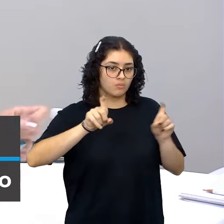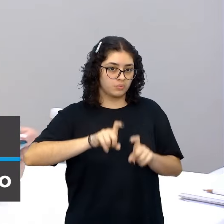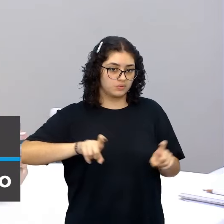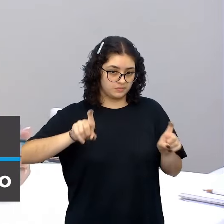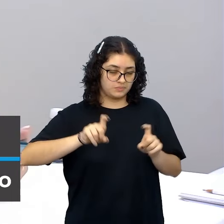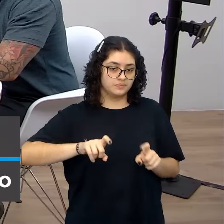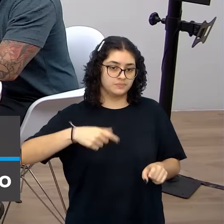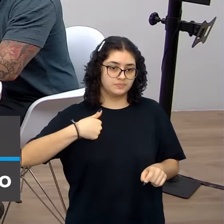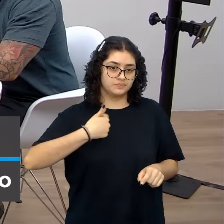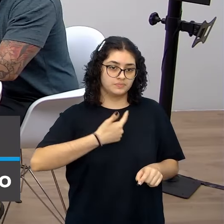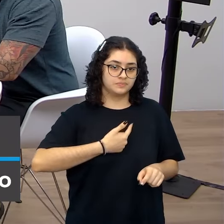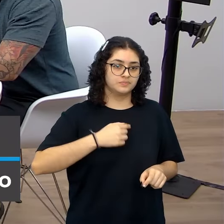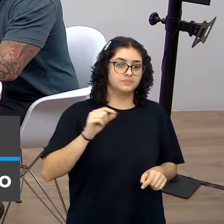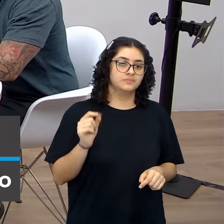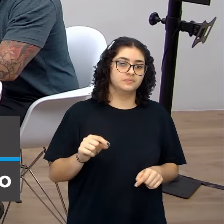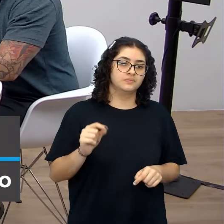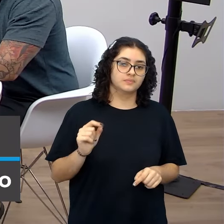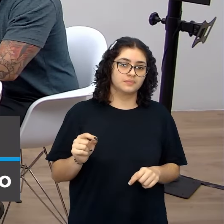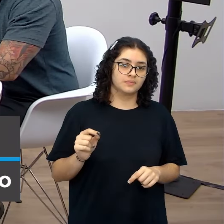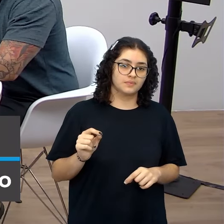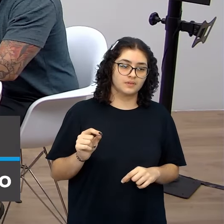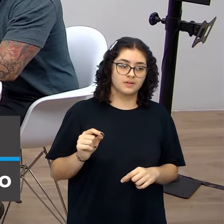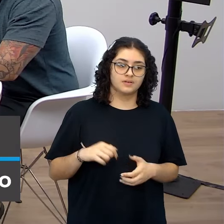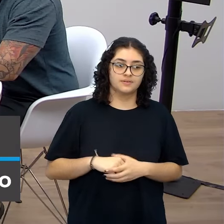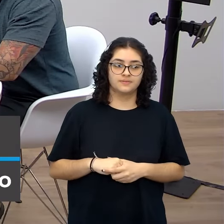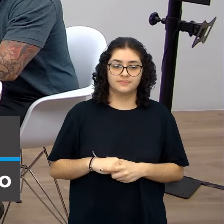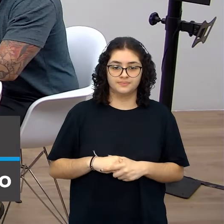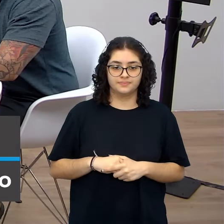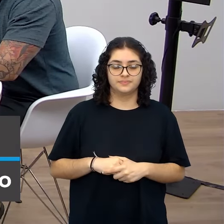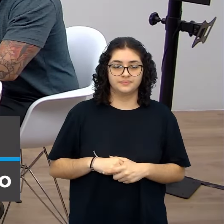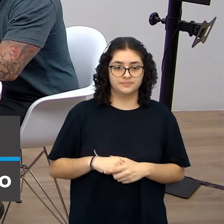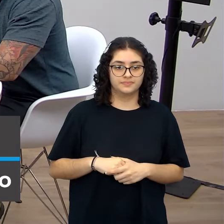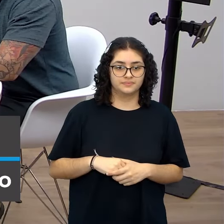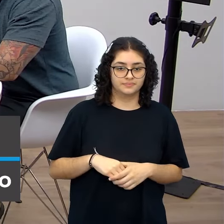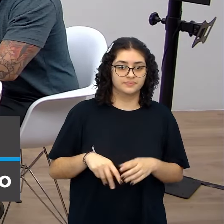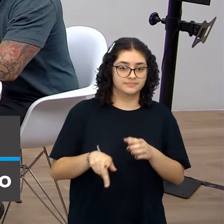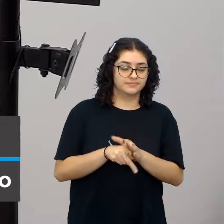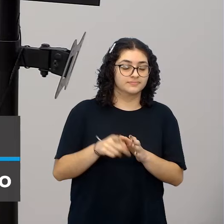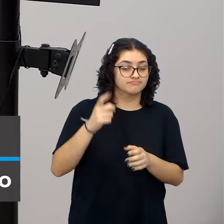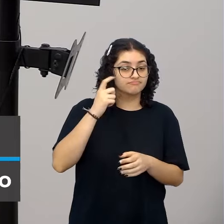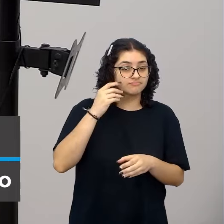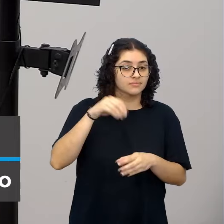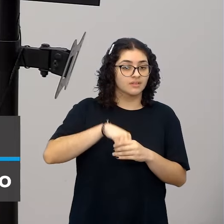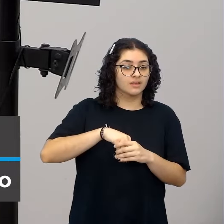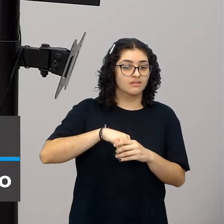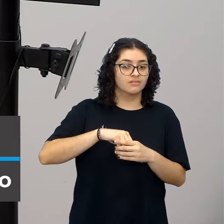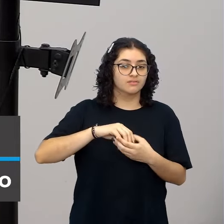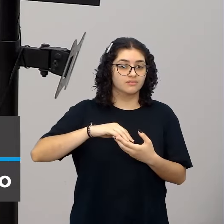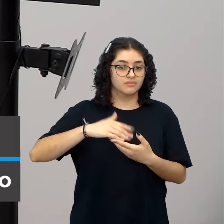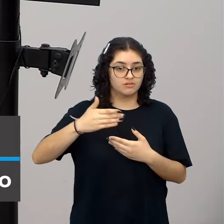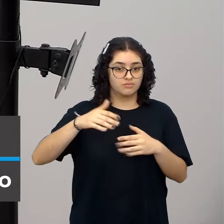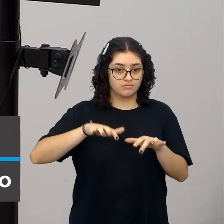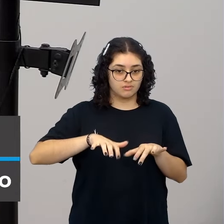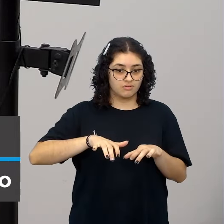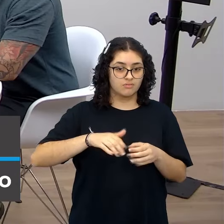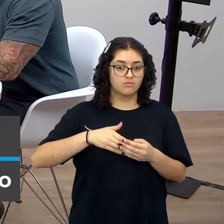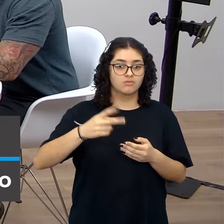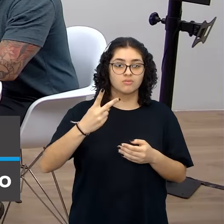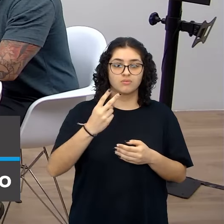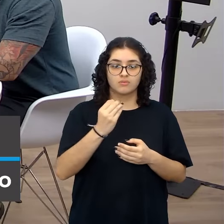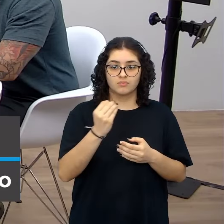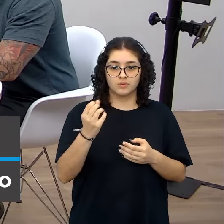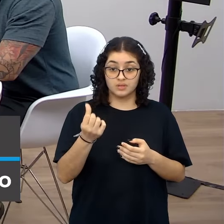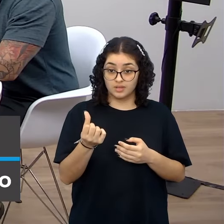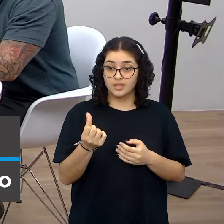Nós trouxemos até a questão de que essa ideia do pensamento computacional começou lá em 2006 nos Estados